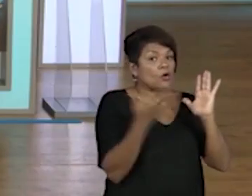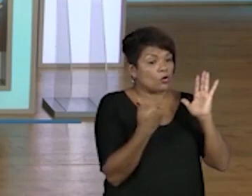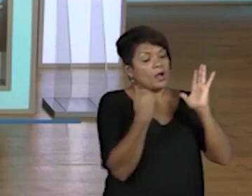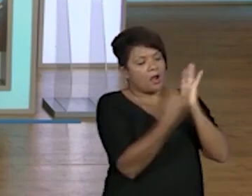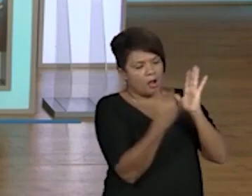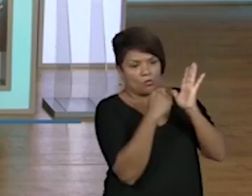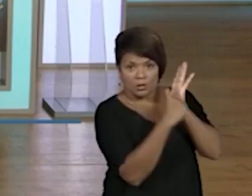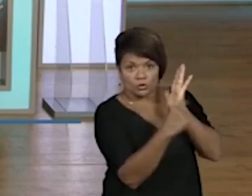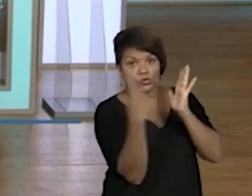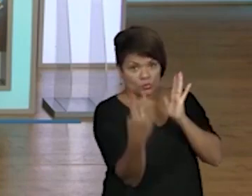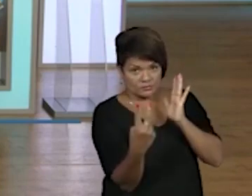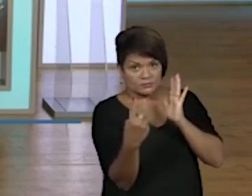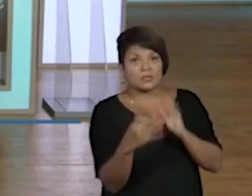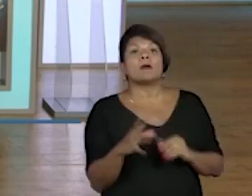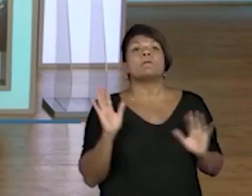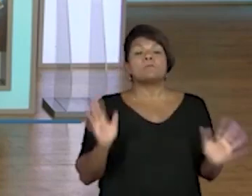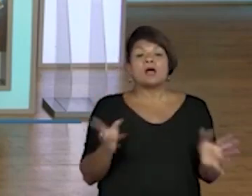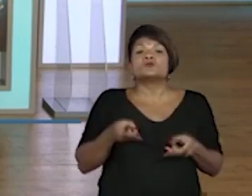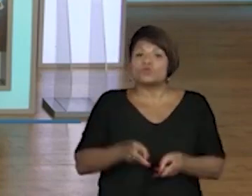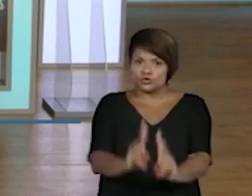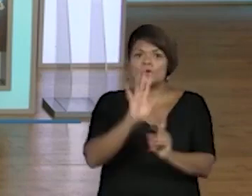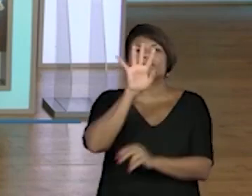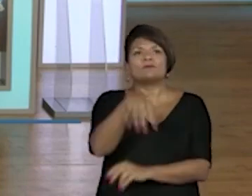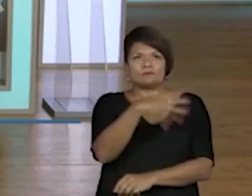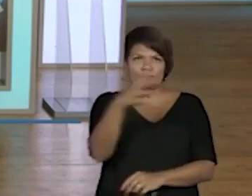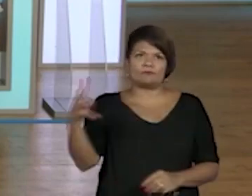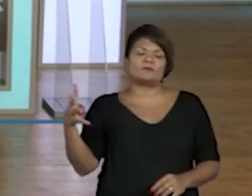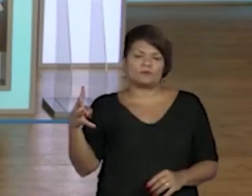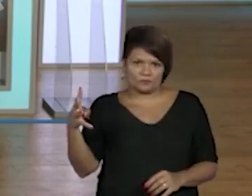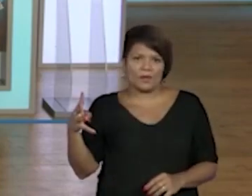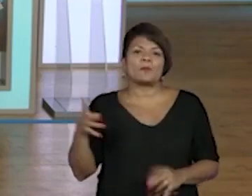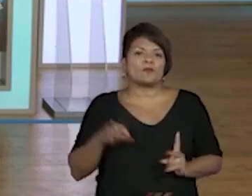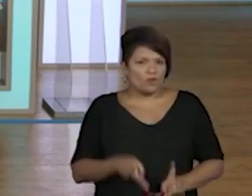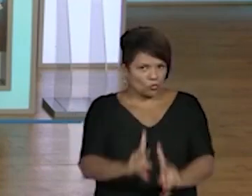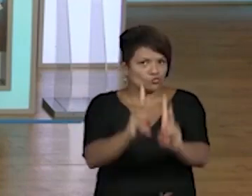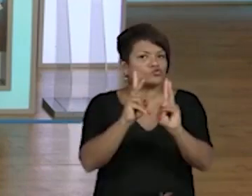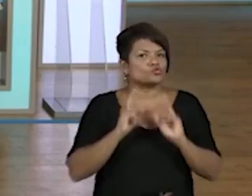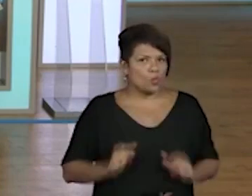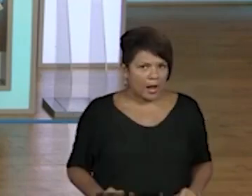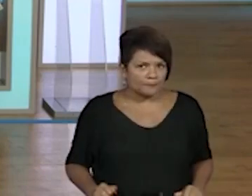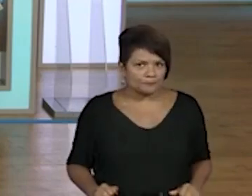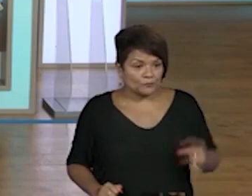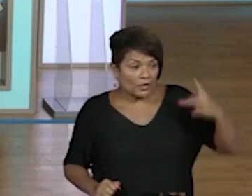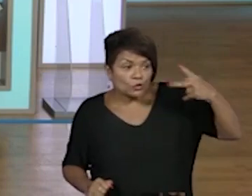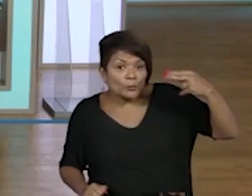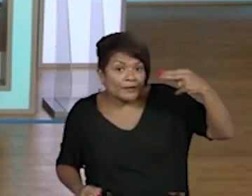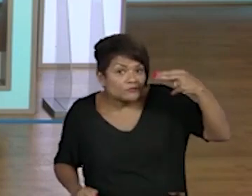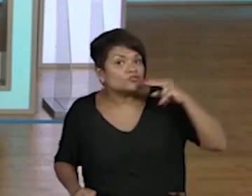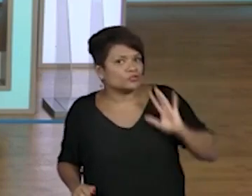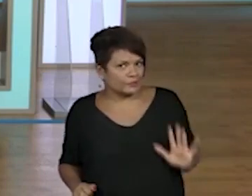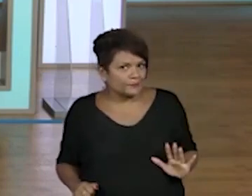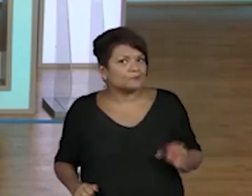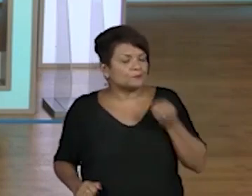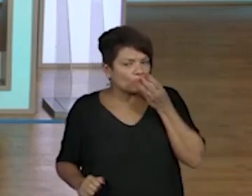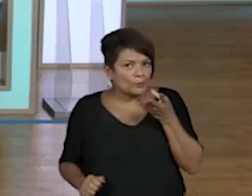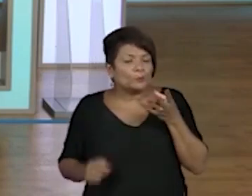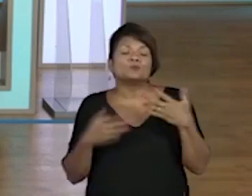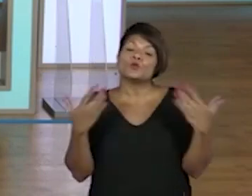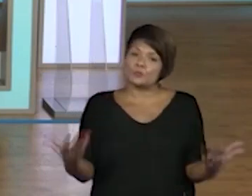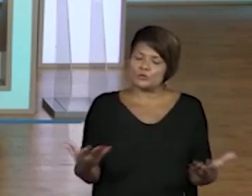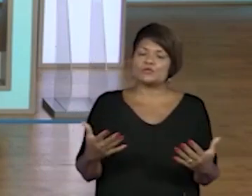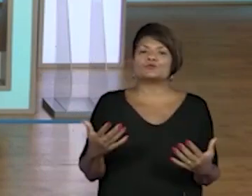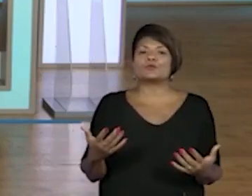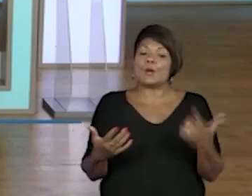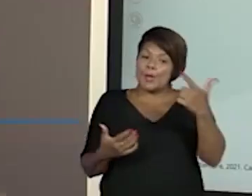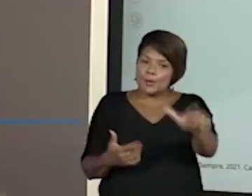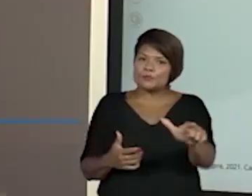precisamos desta tabela ainda para usar nesta aula. Por isso que a ProRe repetiu a tabela aqui.